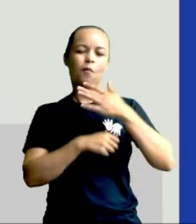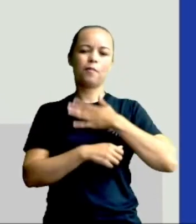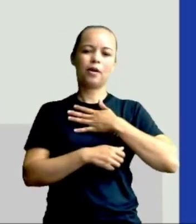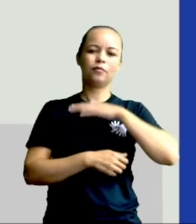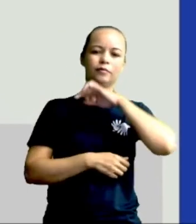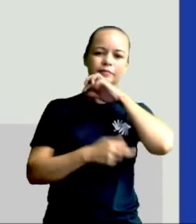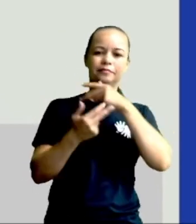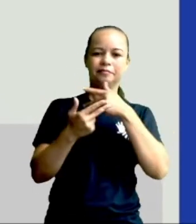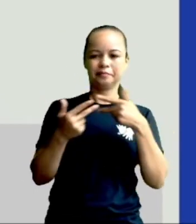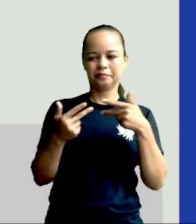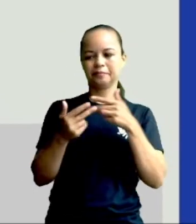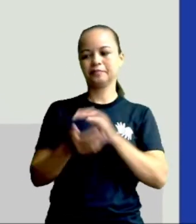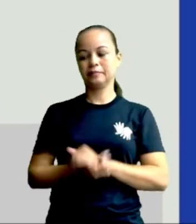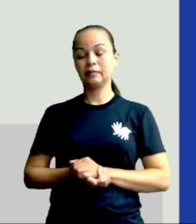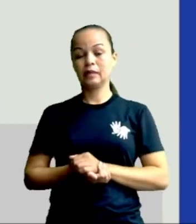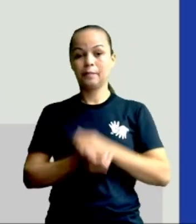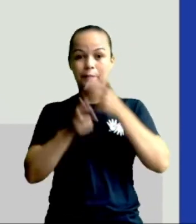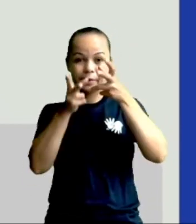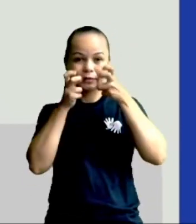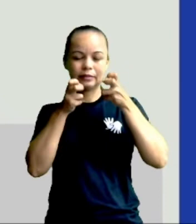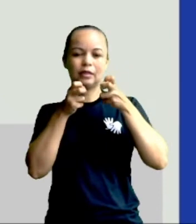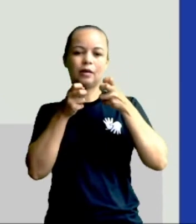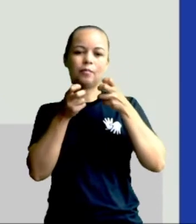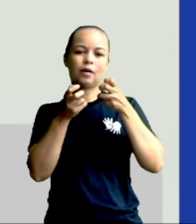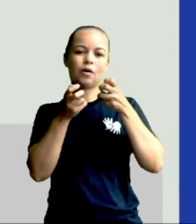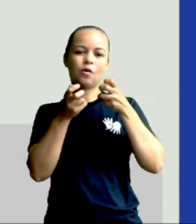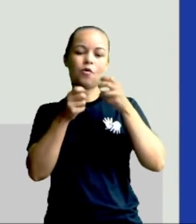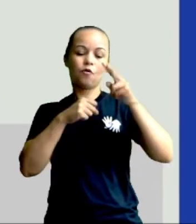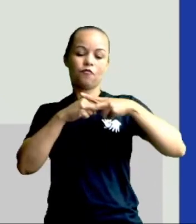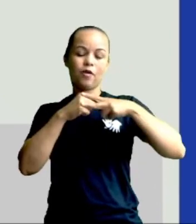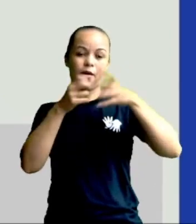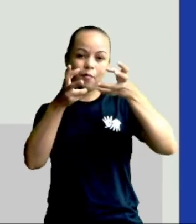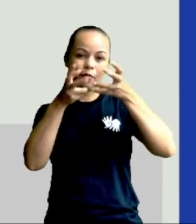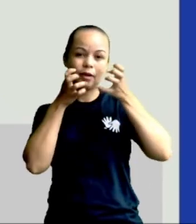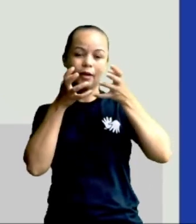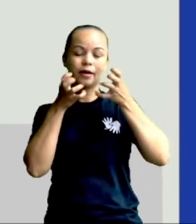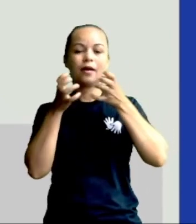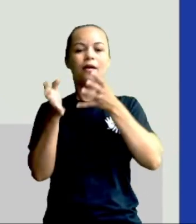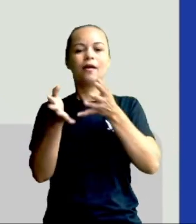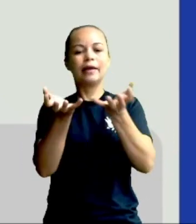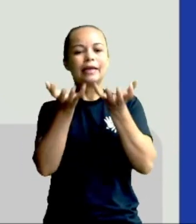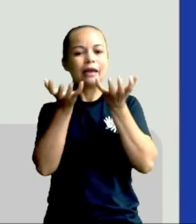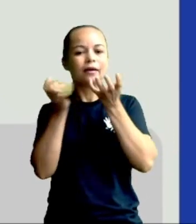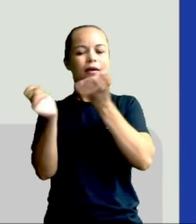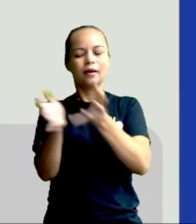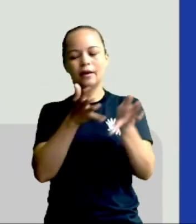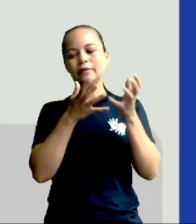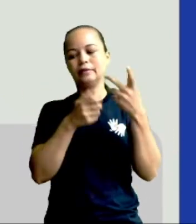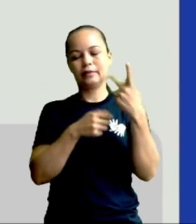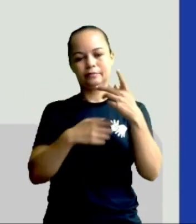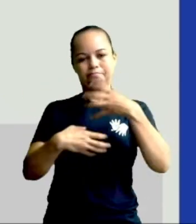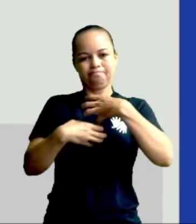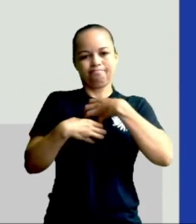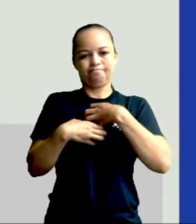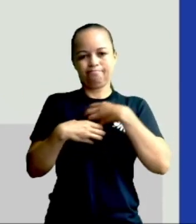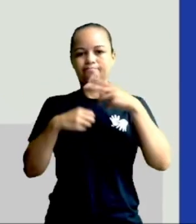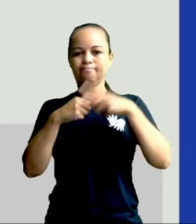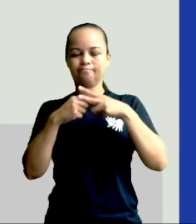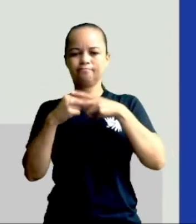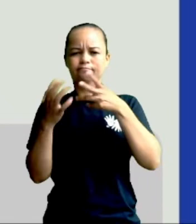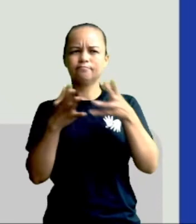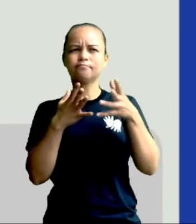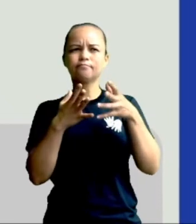percebam que após o verbo querer a a preposição a por quê nesse sentido o verbo querer